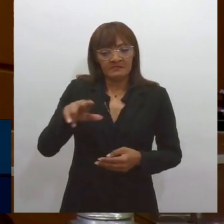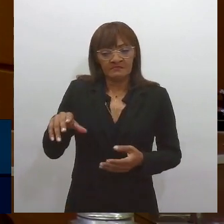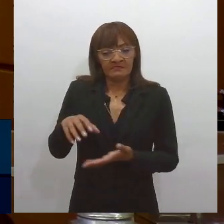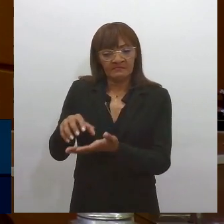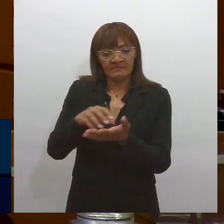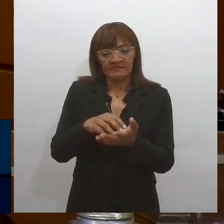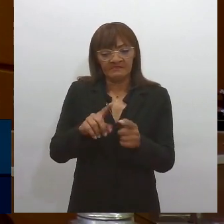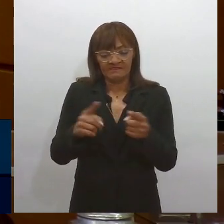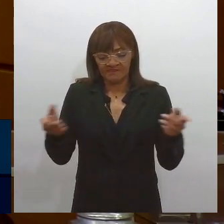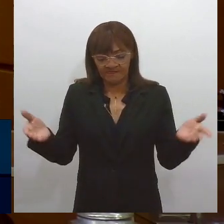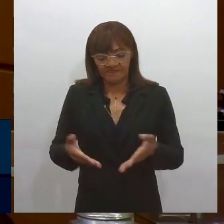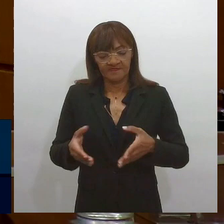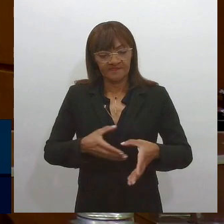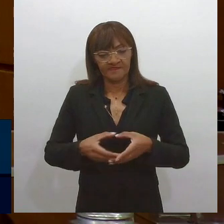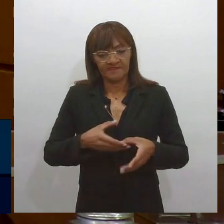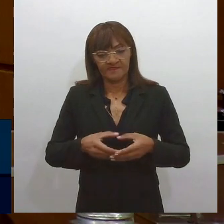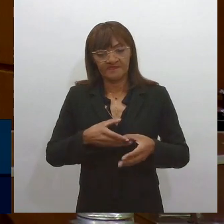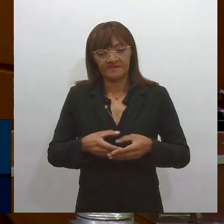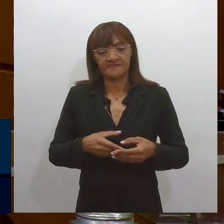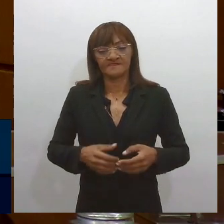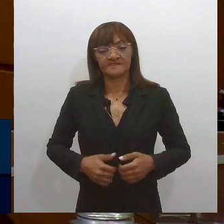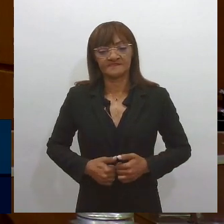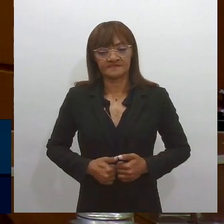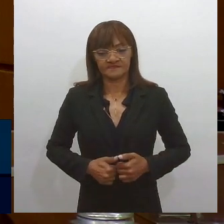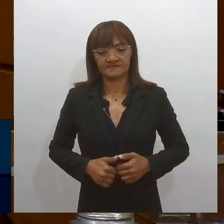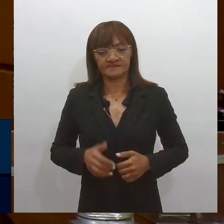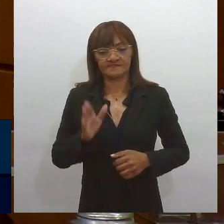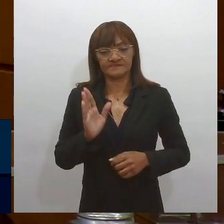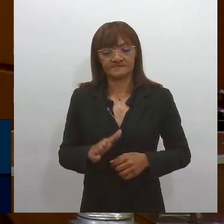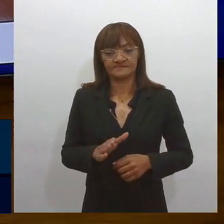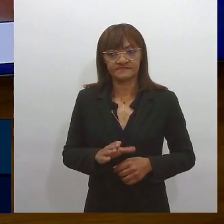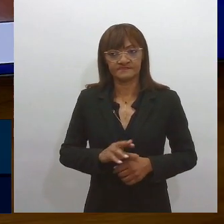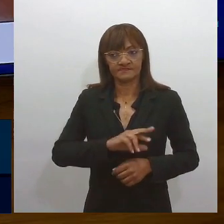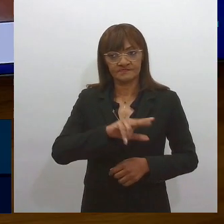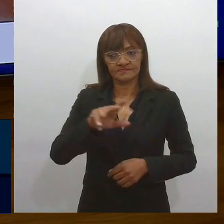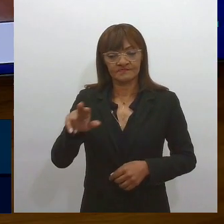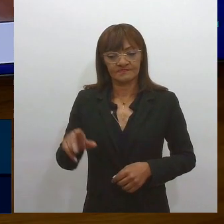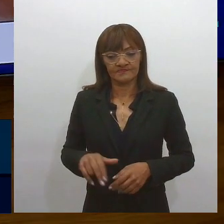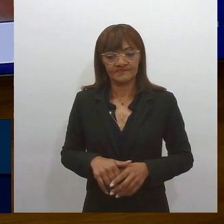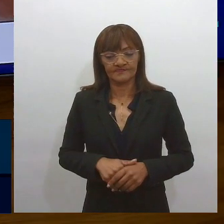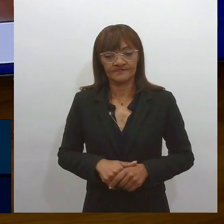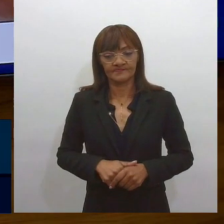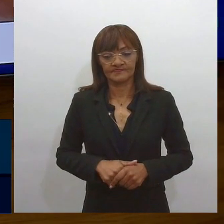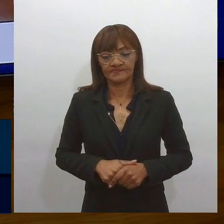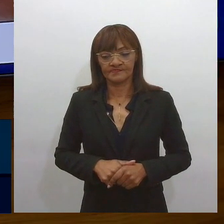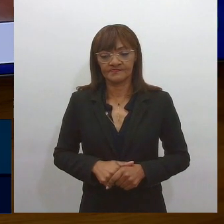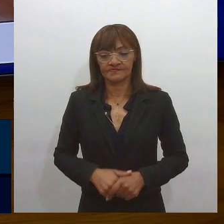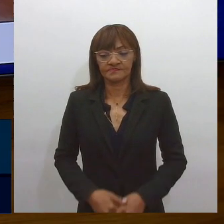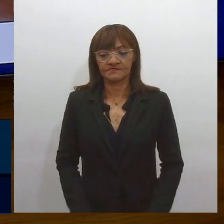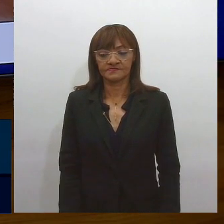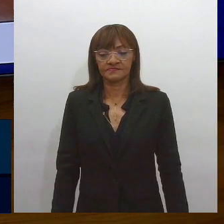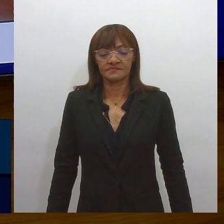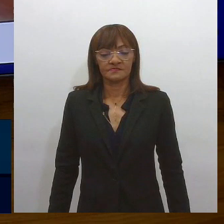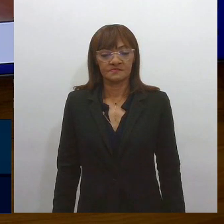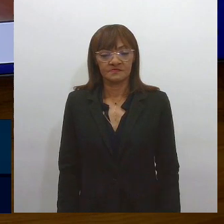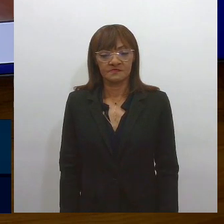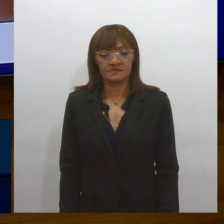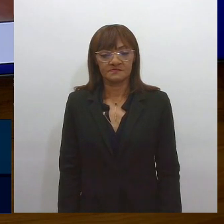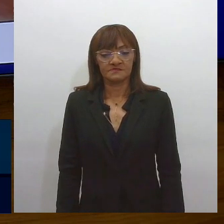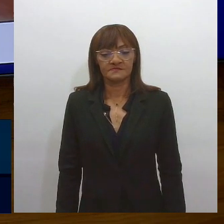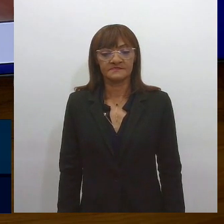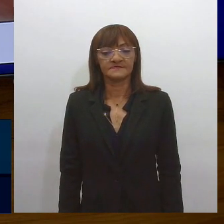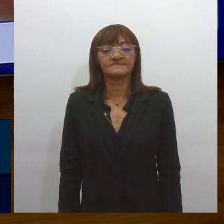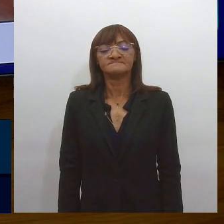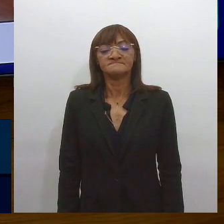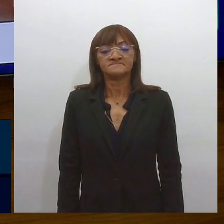de transportes terrestres bom falando um pouquinho do denit e o